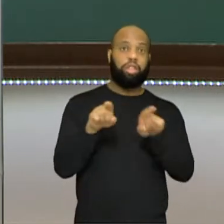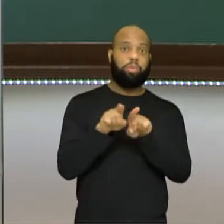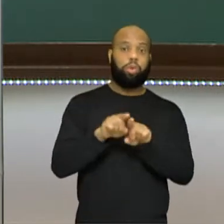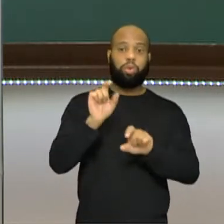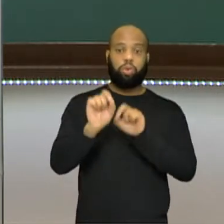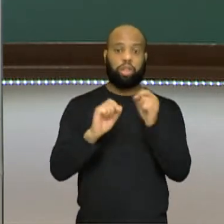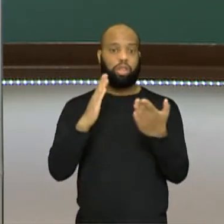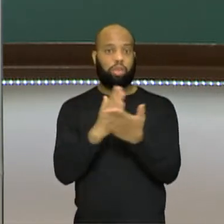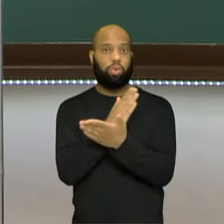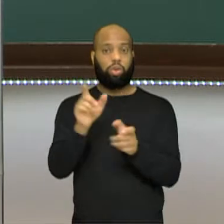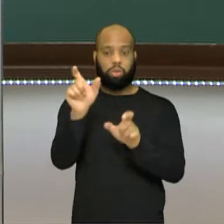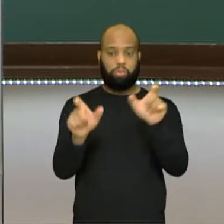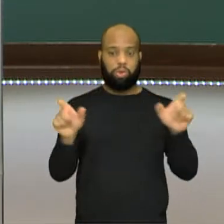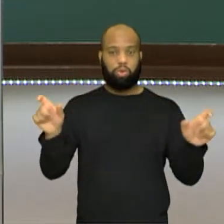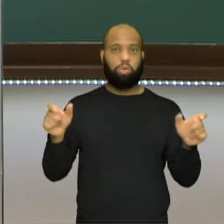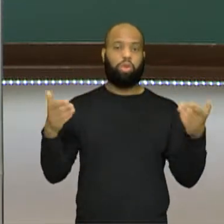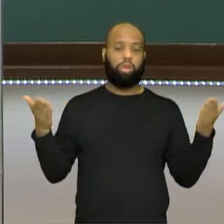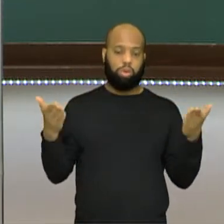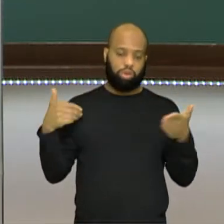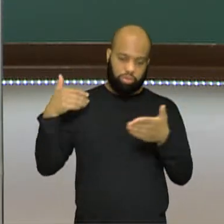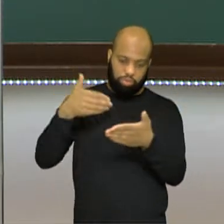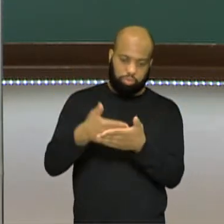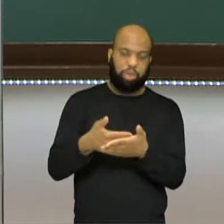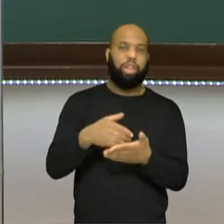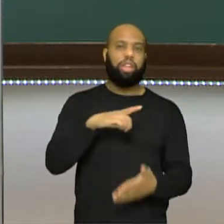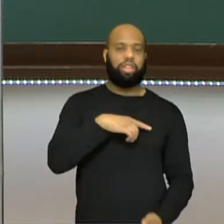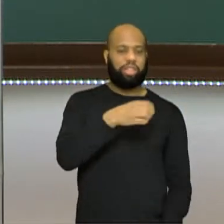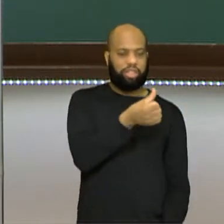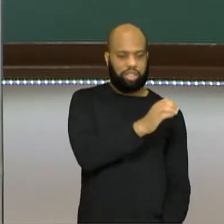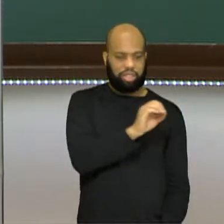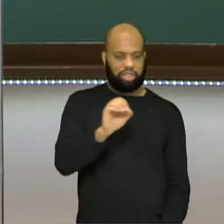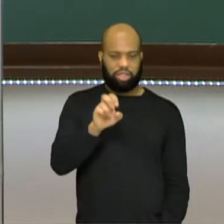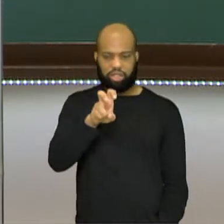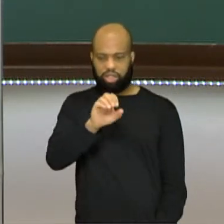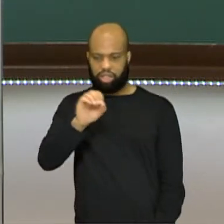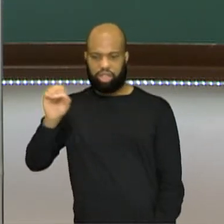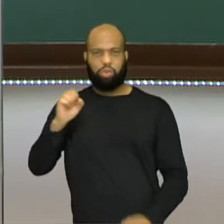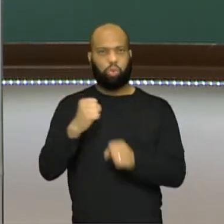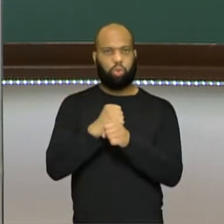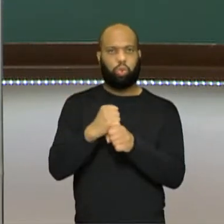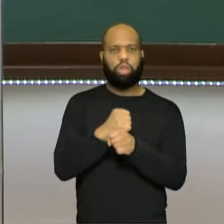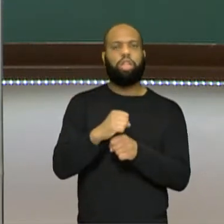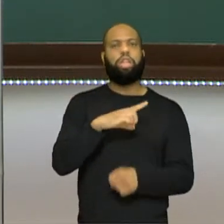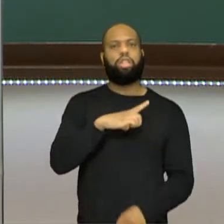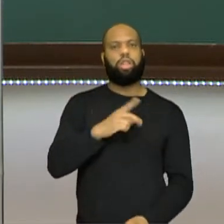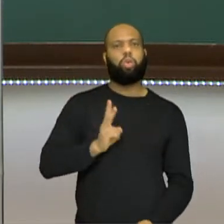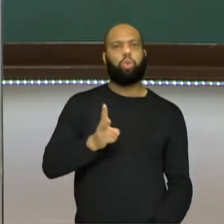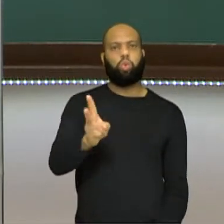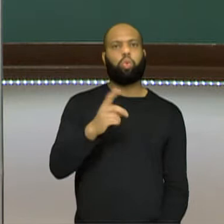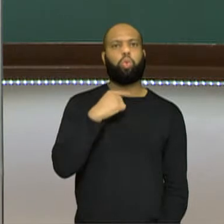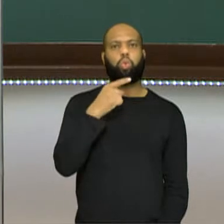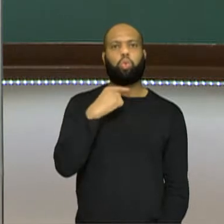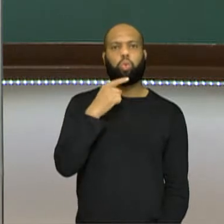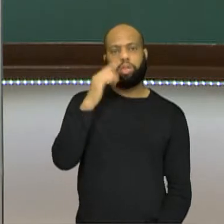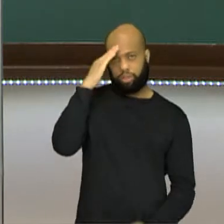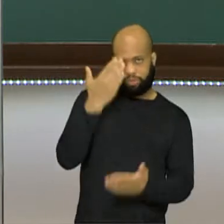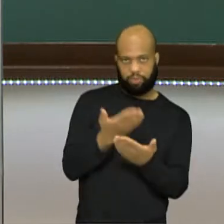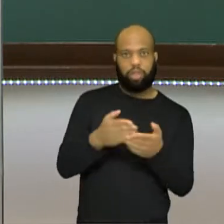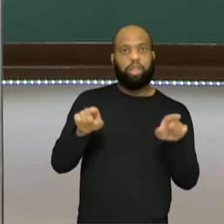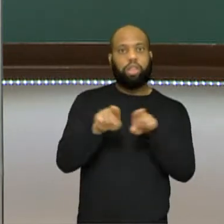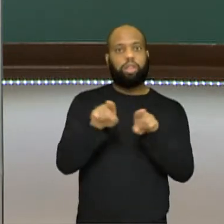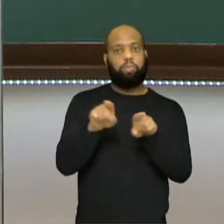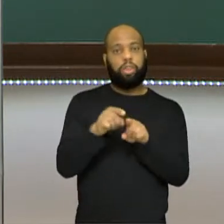algumas pessoas que até hoje, depois de 600, 500 anos, ainda têm as suas dificuldades em acreditar ou simplesmente